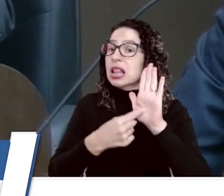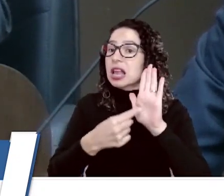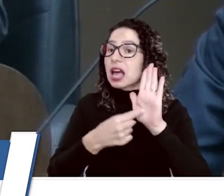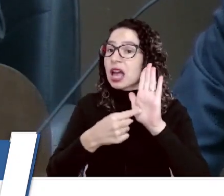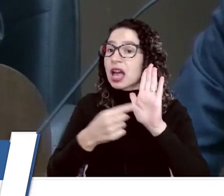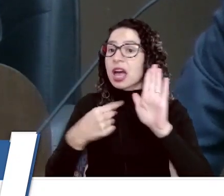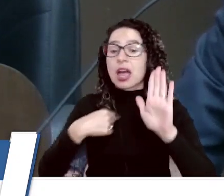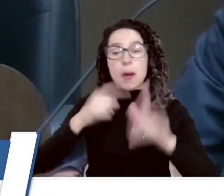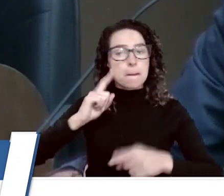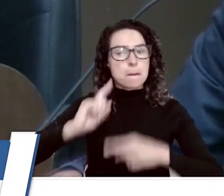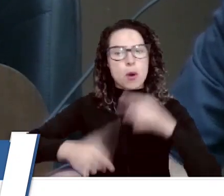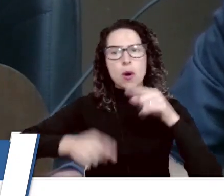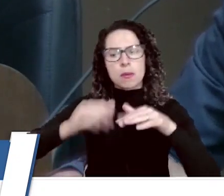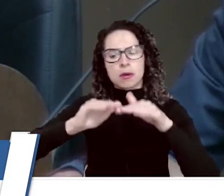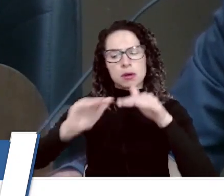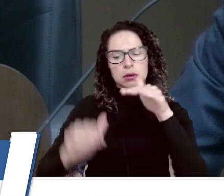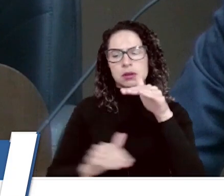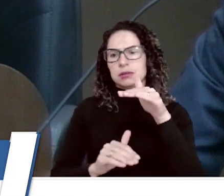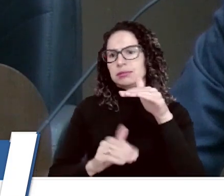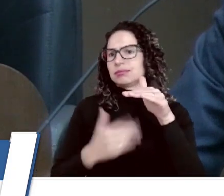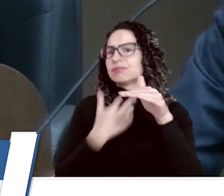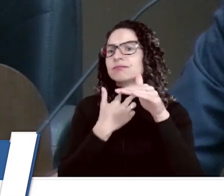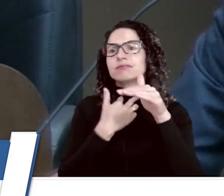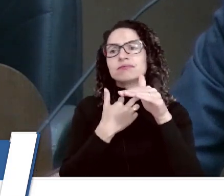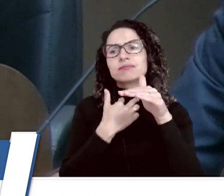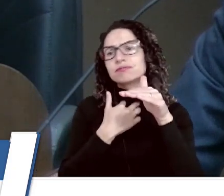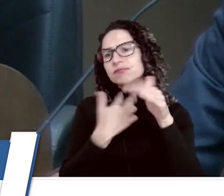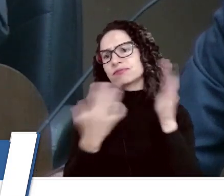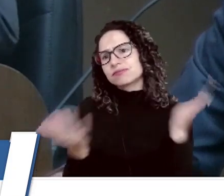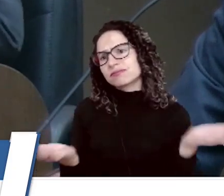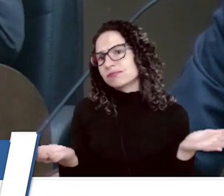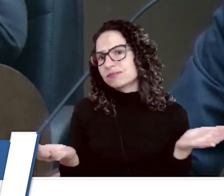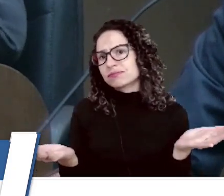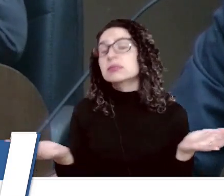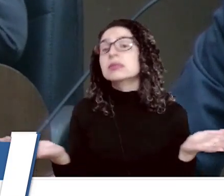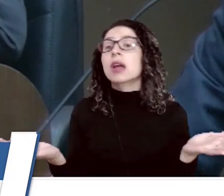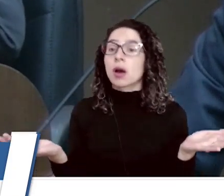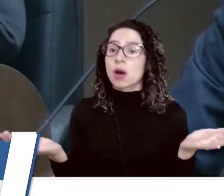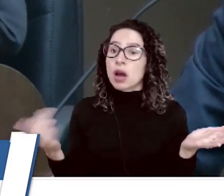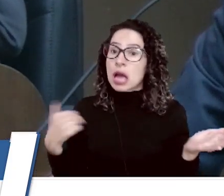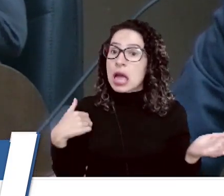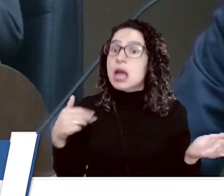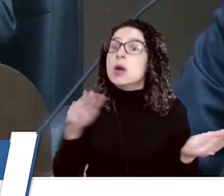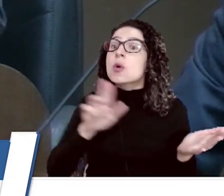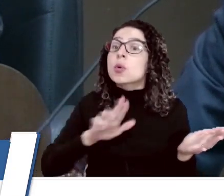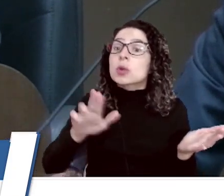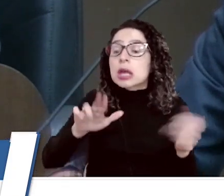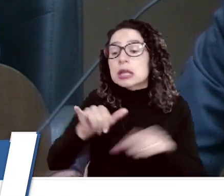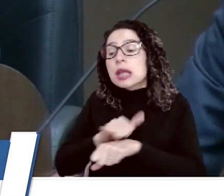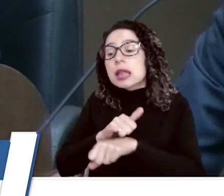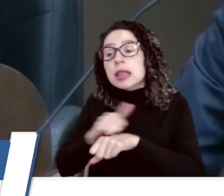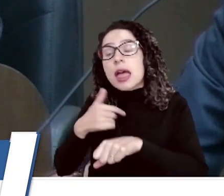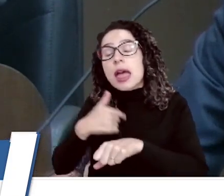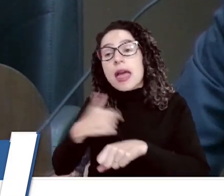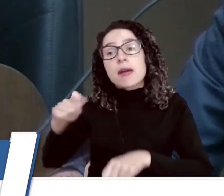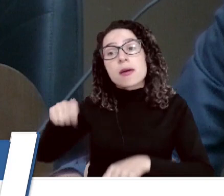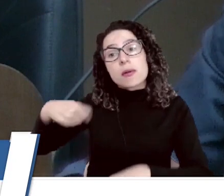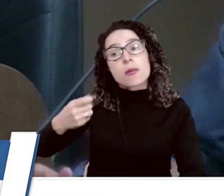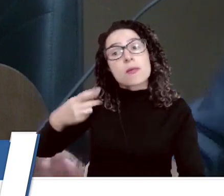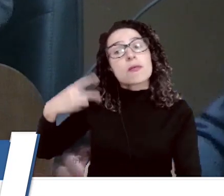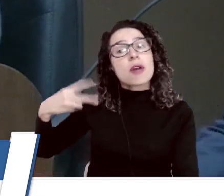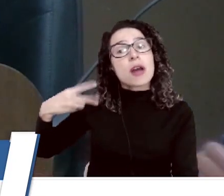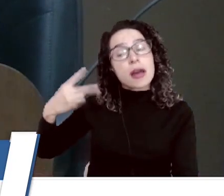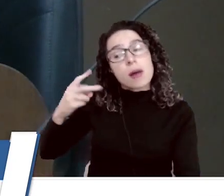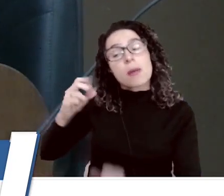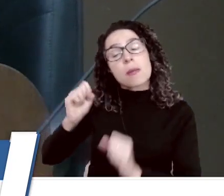proibido de fazer isso. Não tem nem como fazer. Então, eu estou usando os meios que me conferem como vereador, utilizando